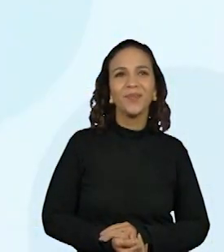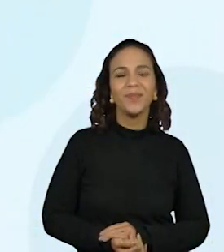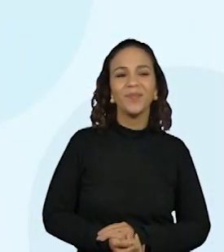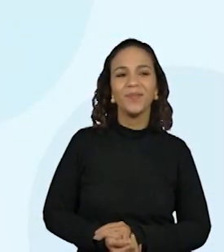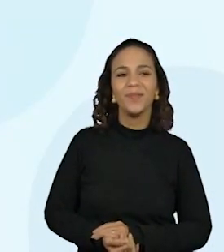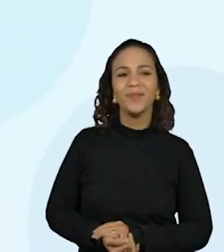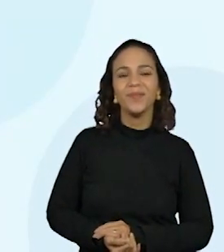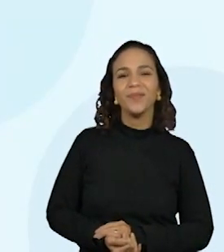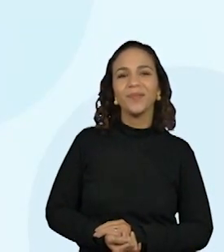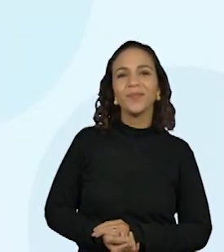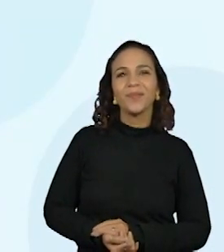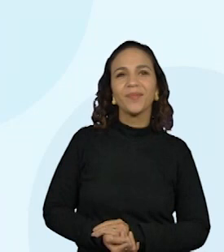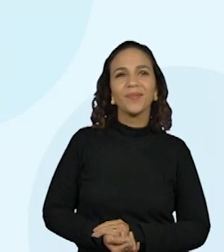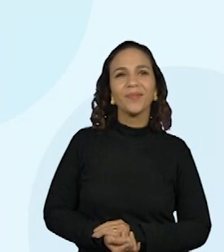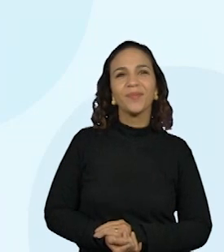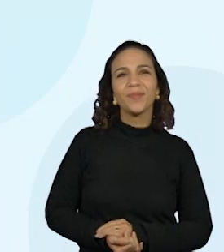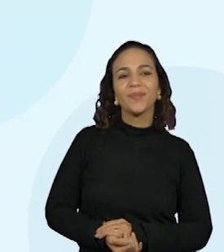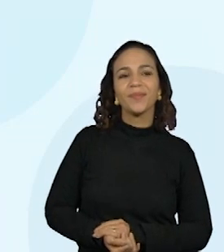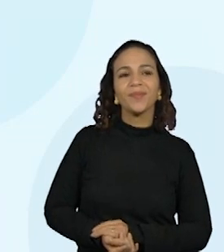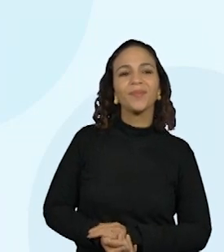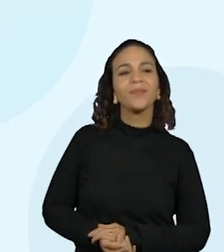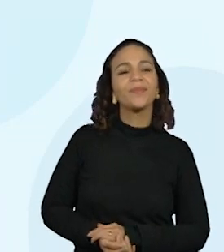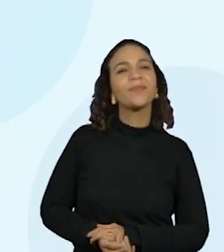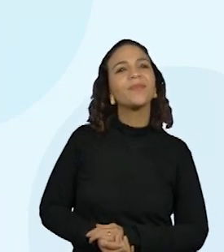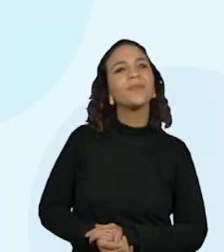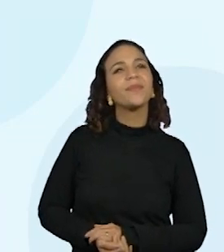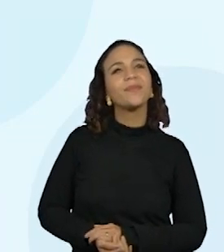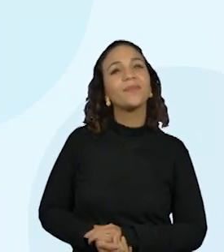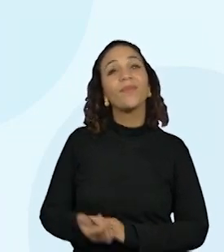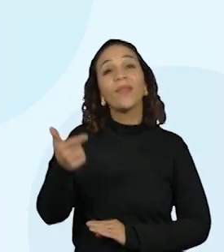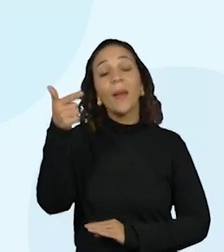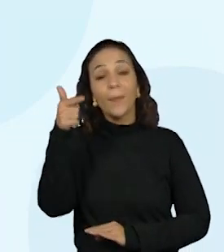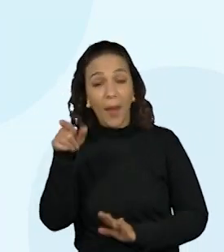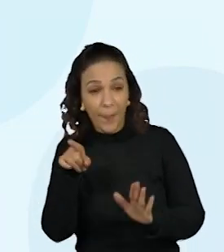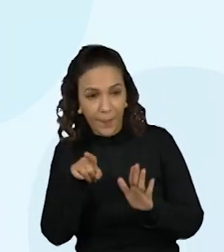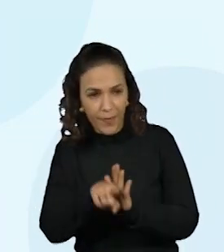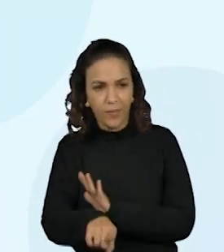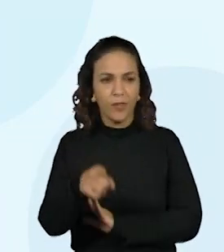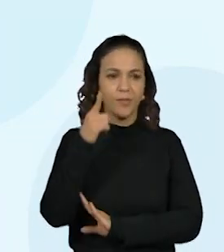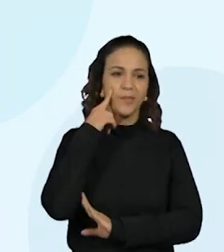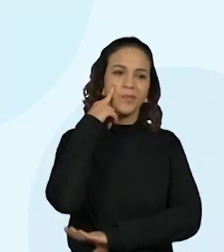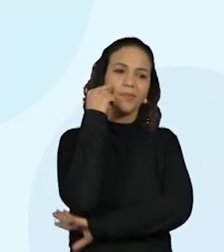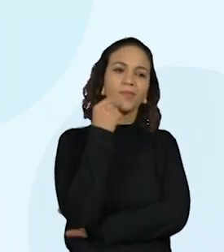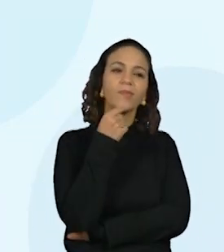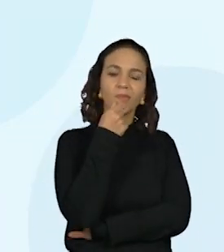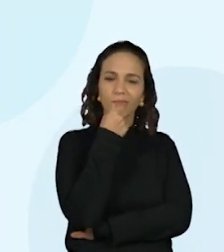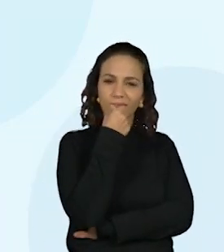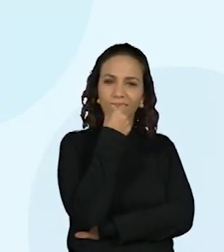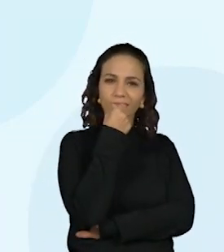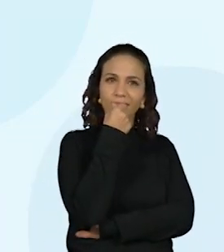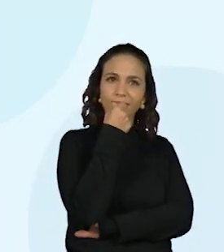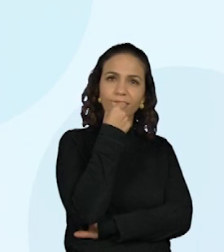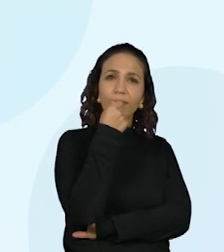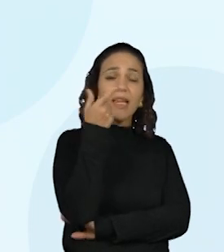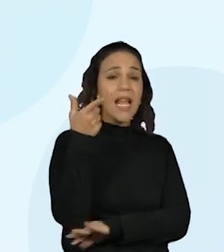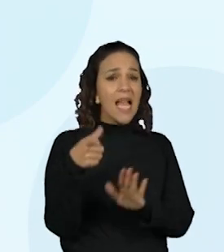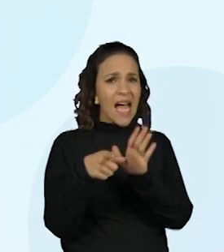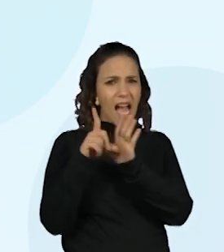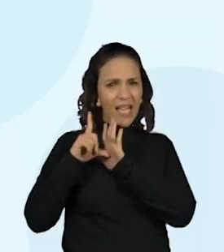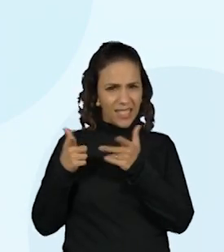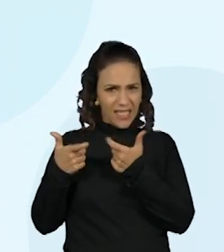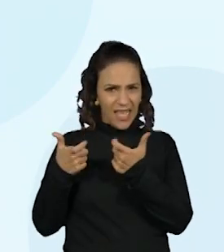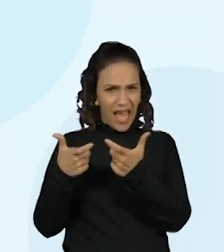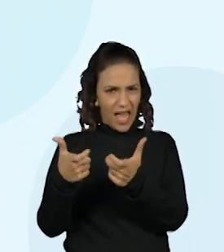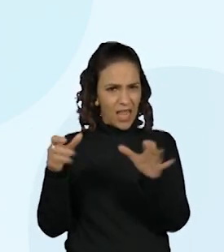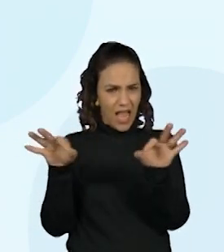É a próxima pergunta que os meninos fazem. Vejam, Como era a Síria antes da guerra?